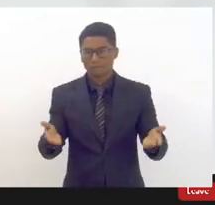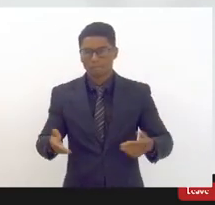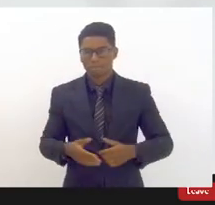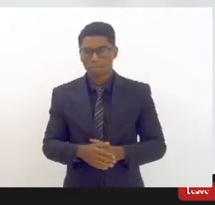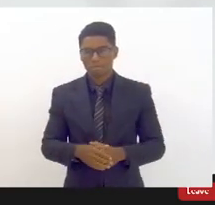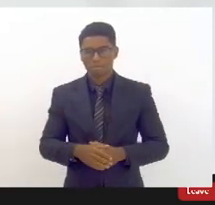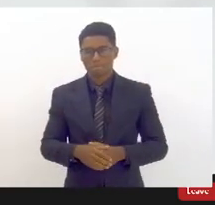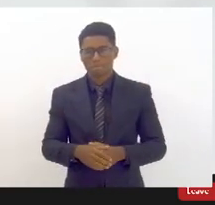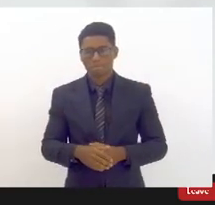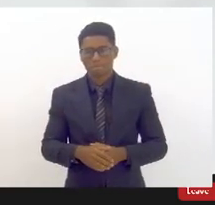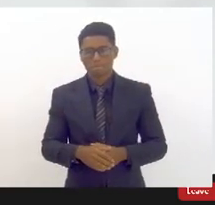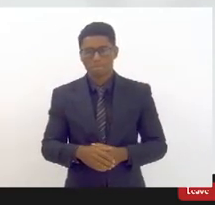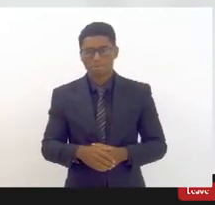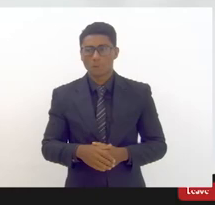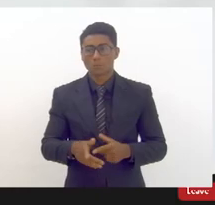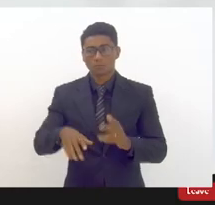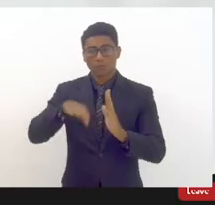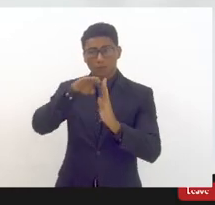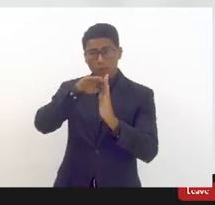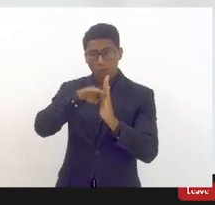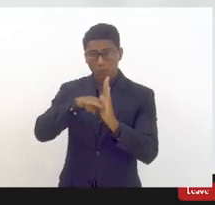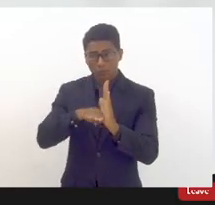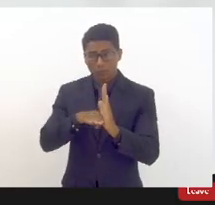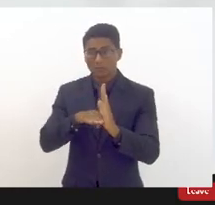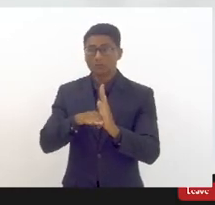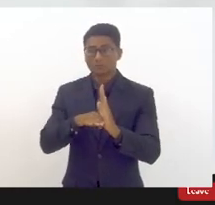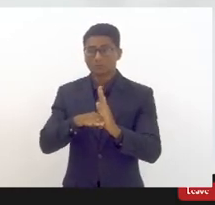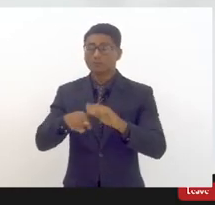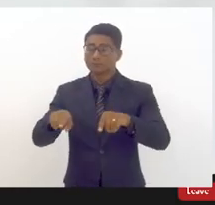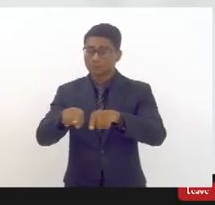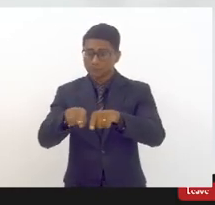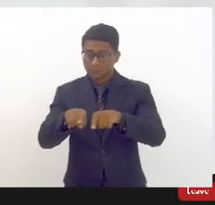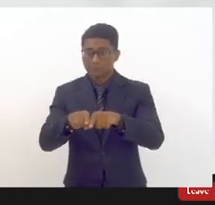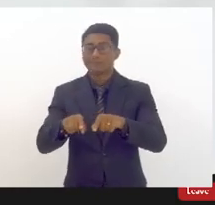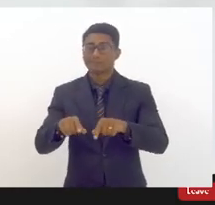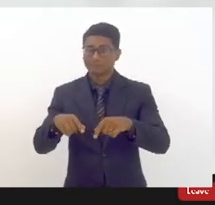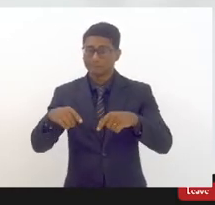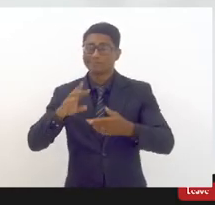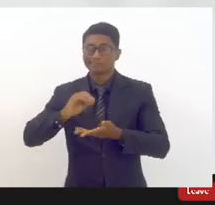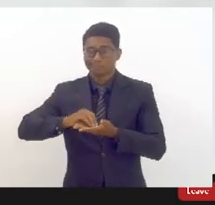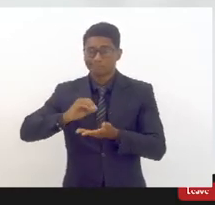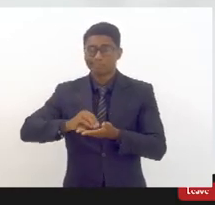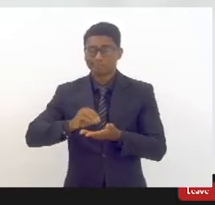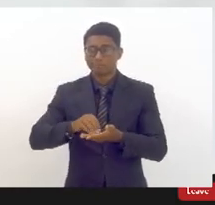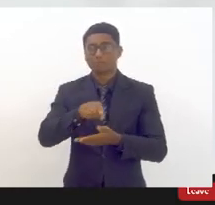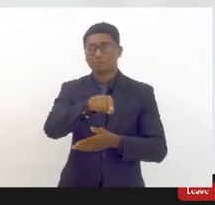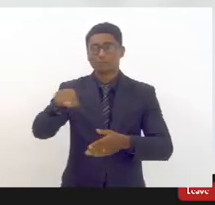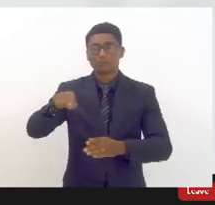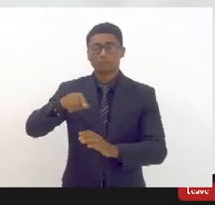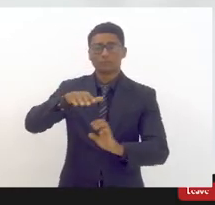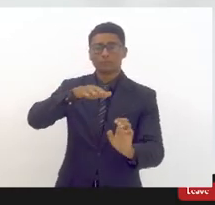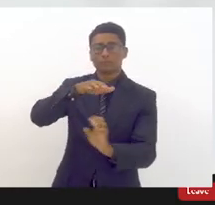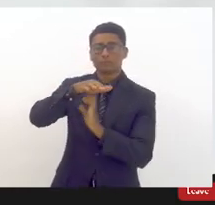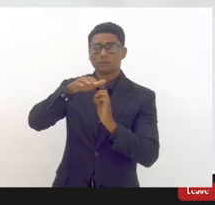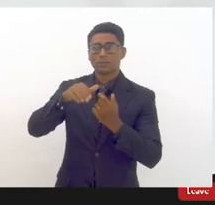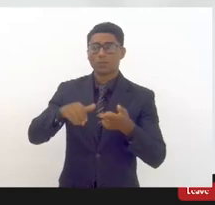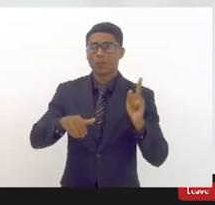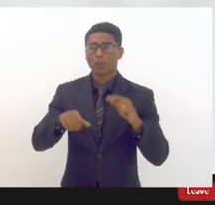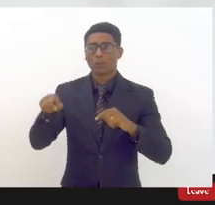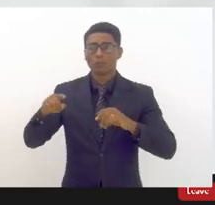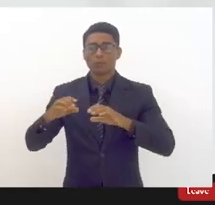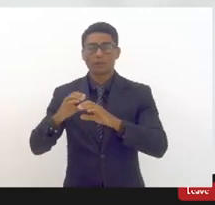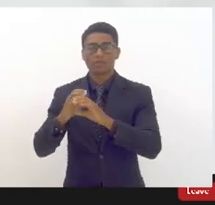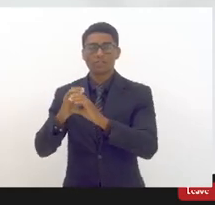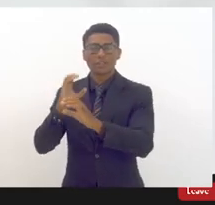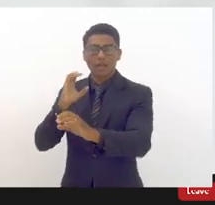telecomunicações. Esse cronograma está sendo fechado também com o fornecedor, então, enfim, tem aí a questão no ajuste fino das engenharias